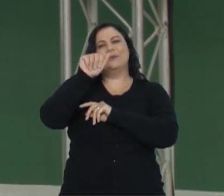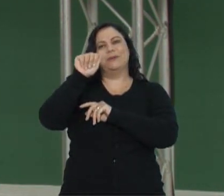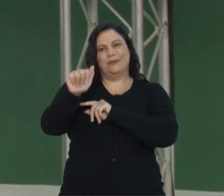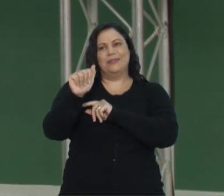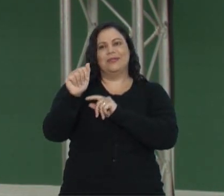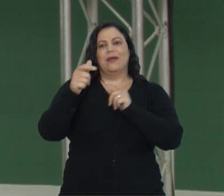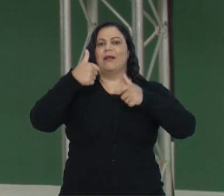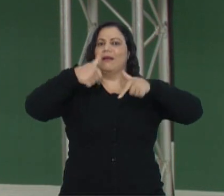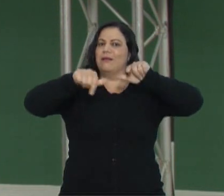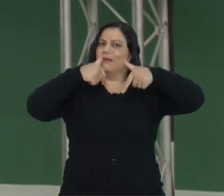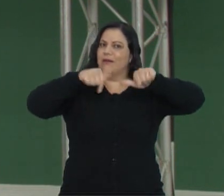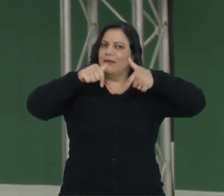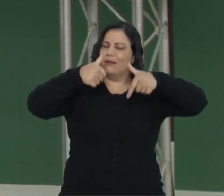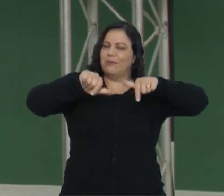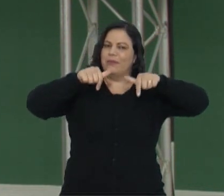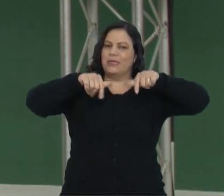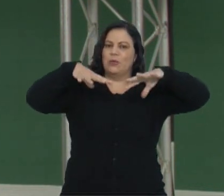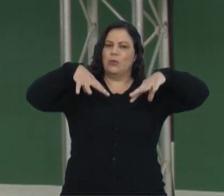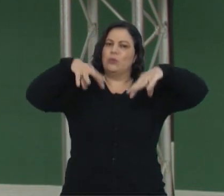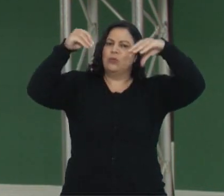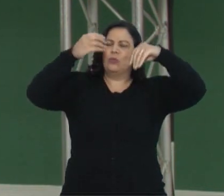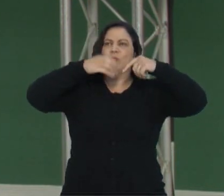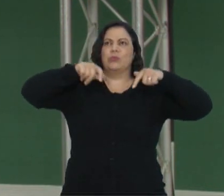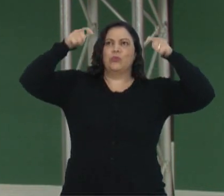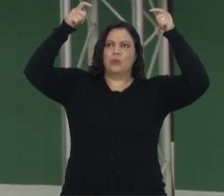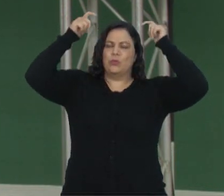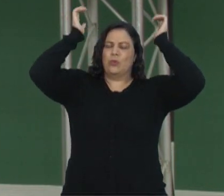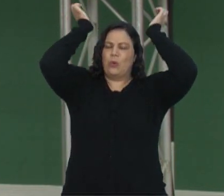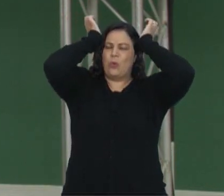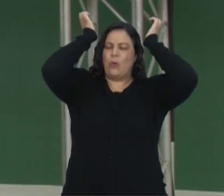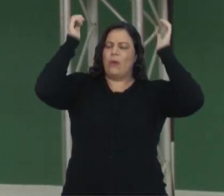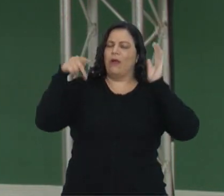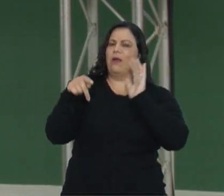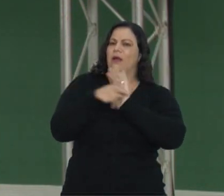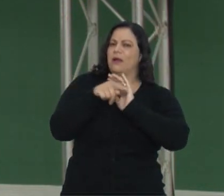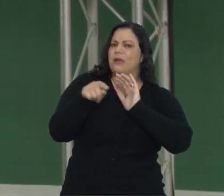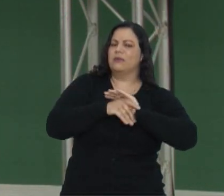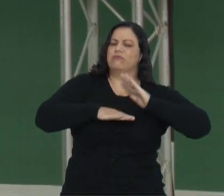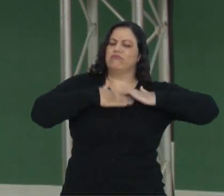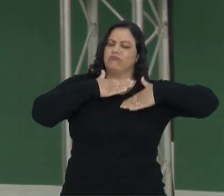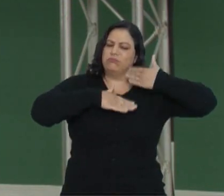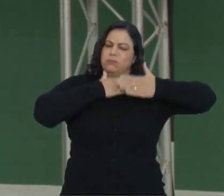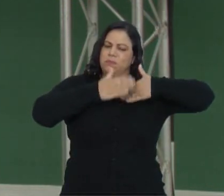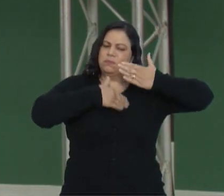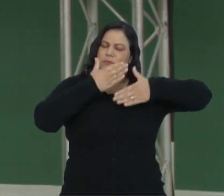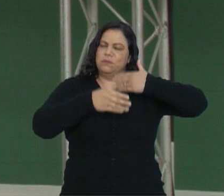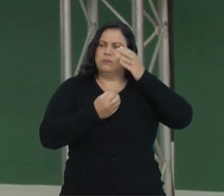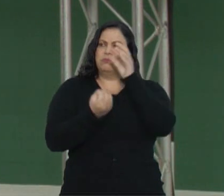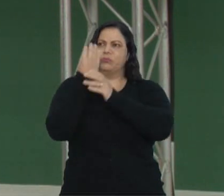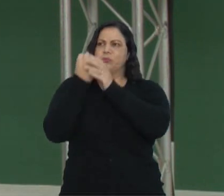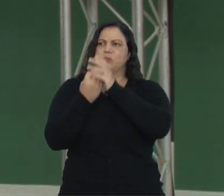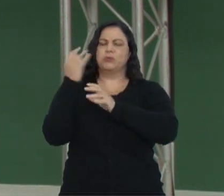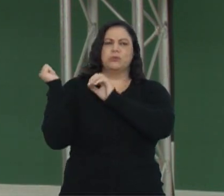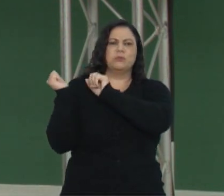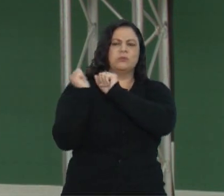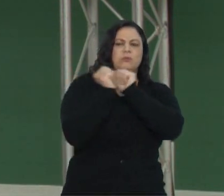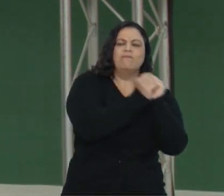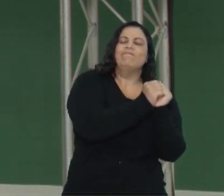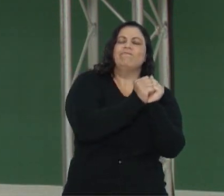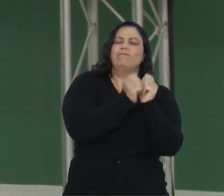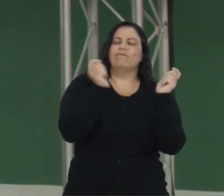a corte de Pádua, que ele desenvolve a criação de juntar, né, essa peça,